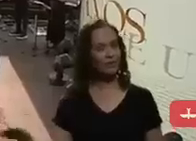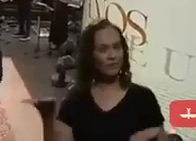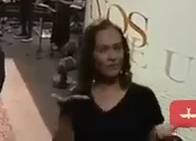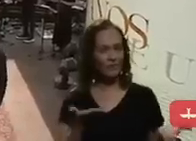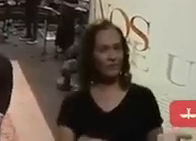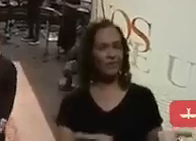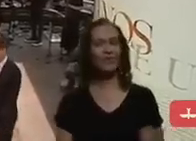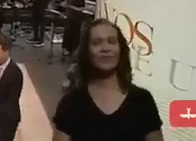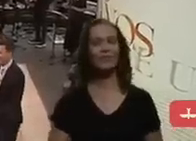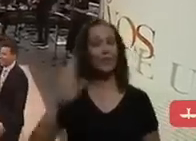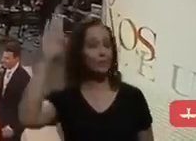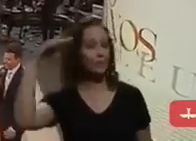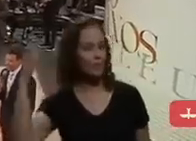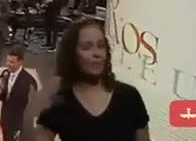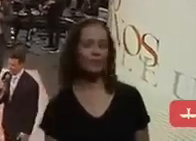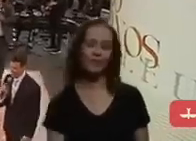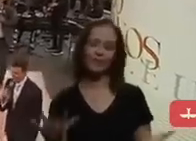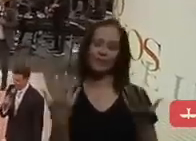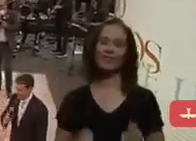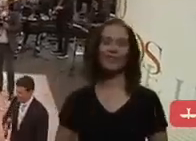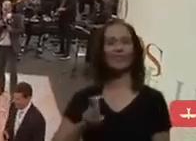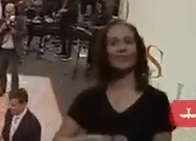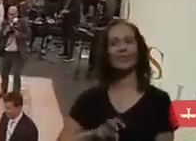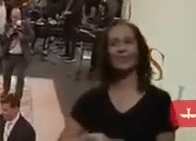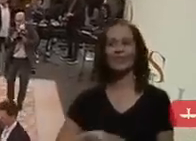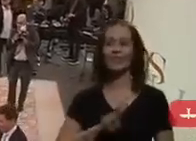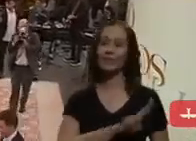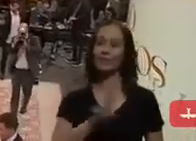aqui nessa manhã, em nome de Jesus.